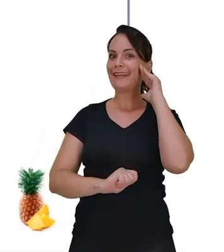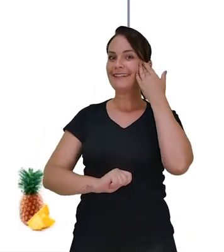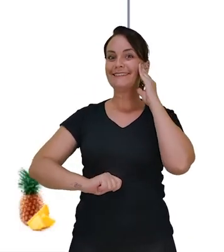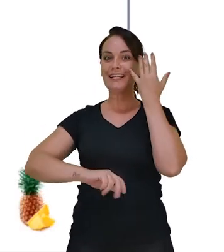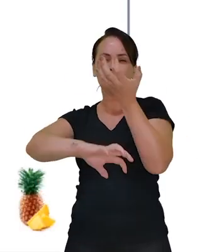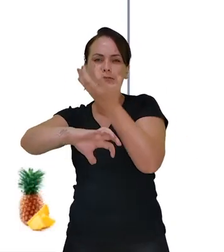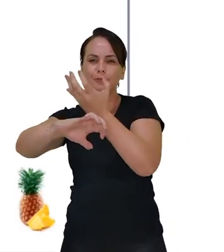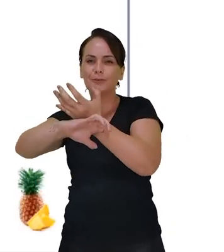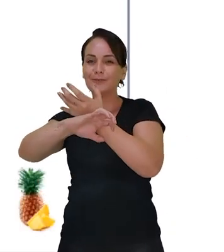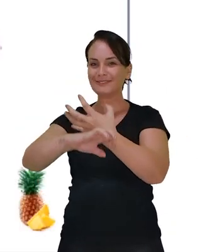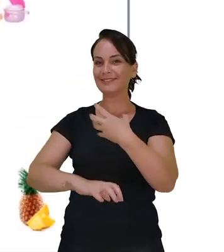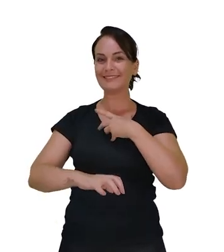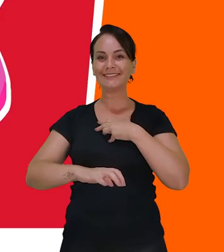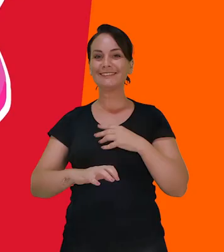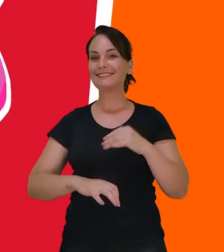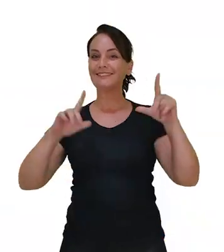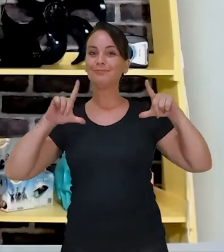do jeito mais divertido.